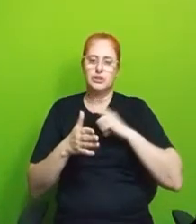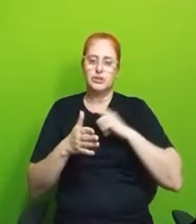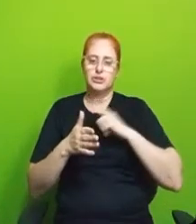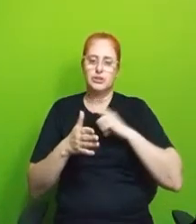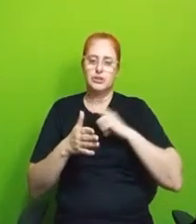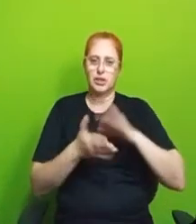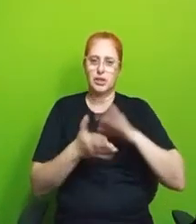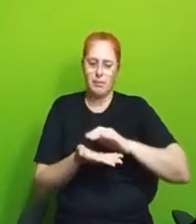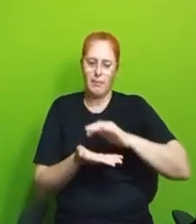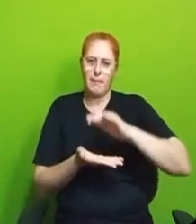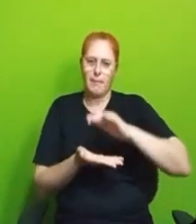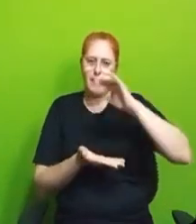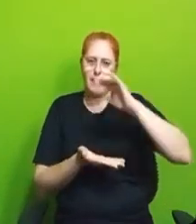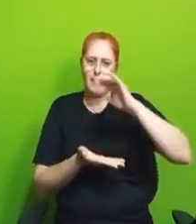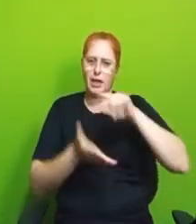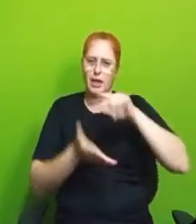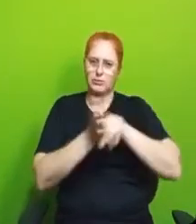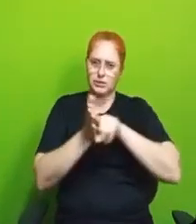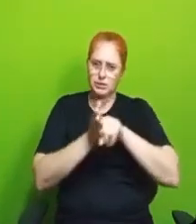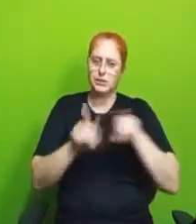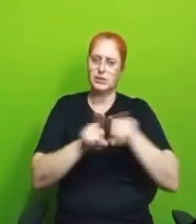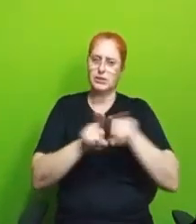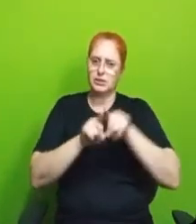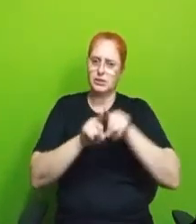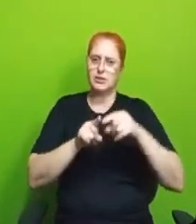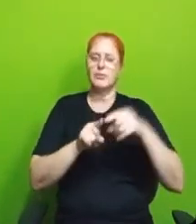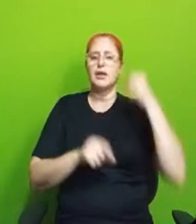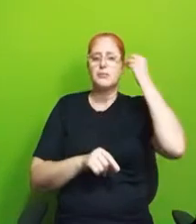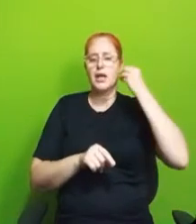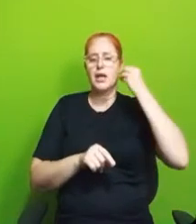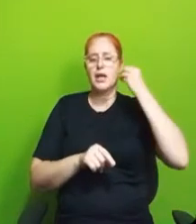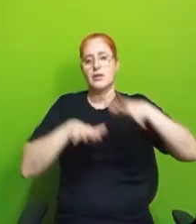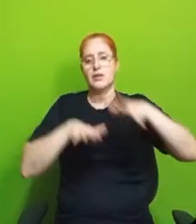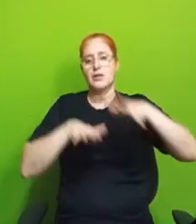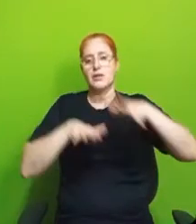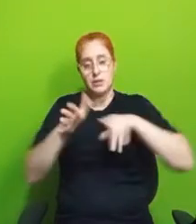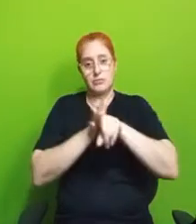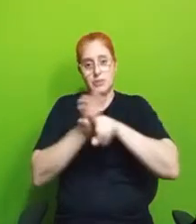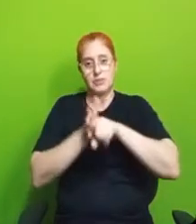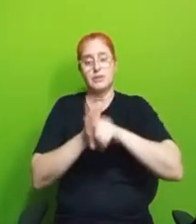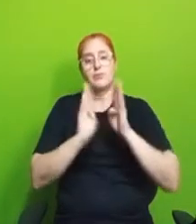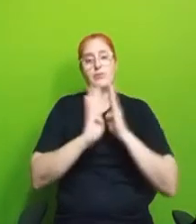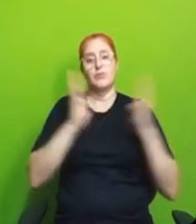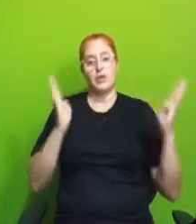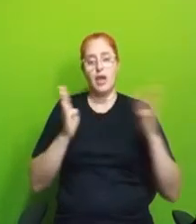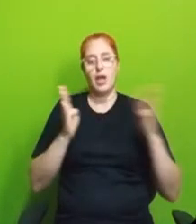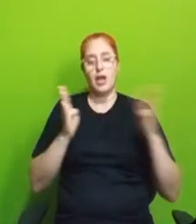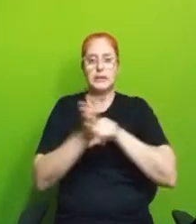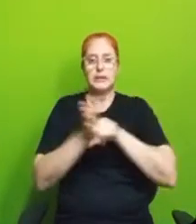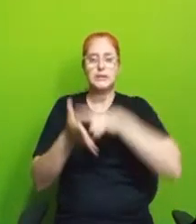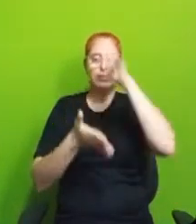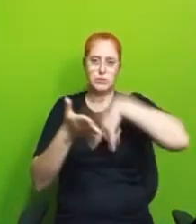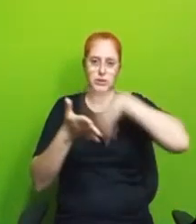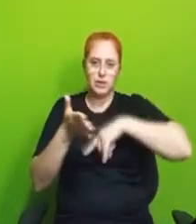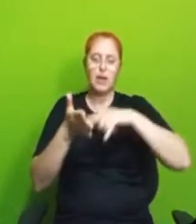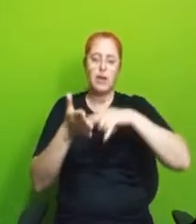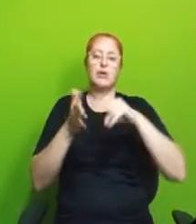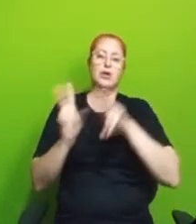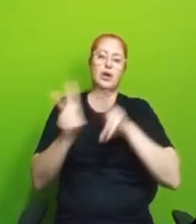que vêm do movimento, né, pesquisa bibliográfica, a pesquisa documental sobre a política de saúde e